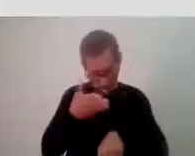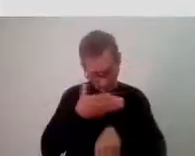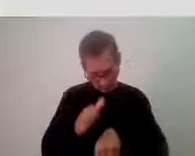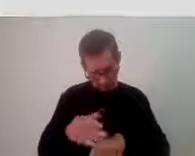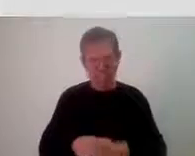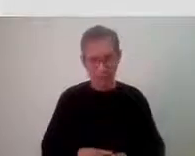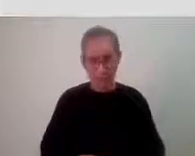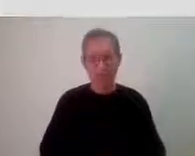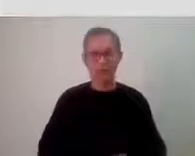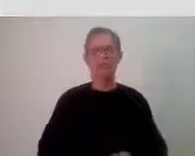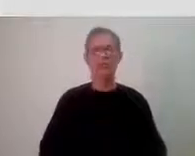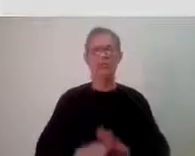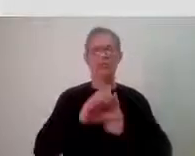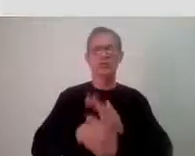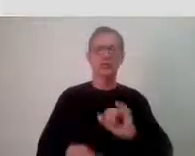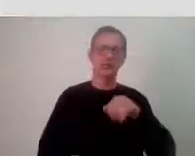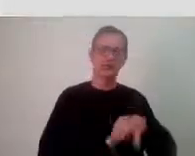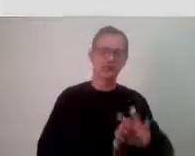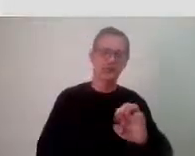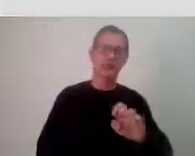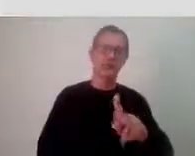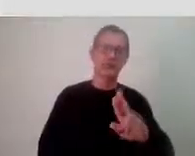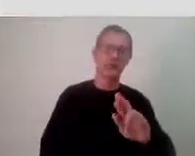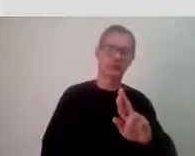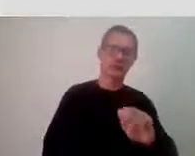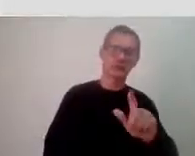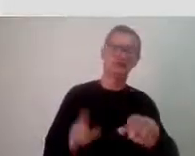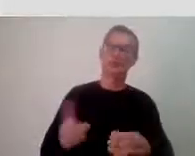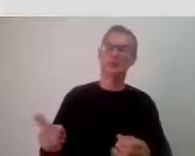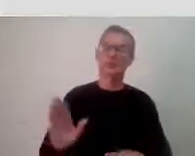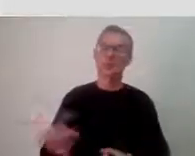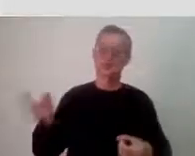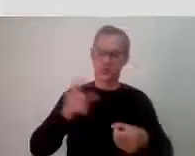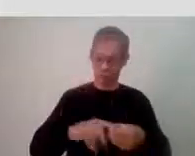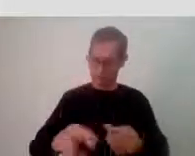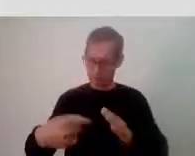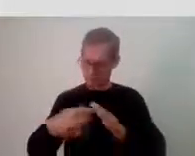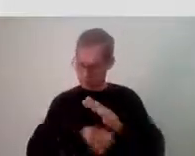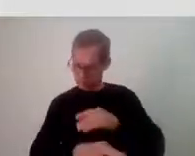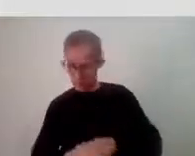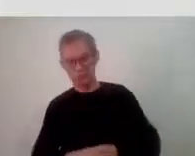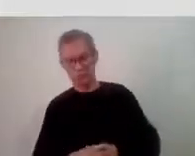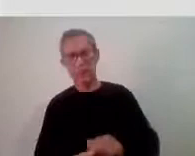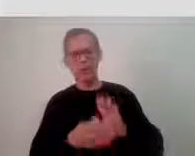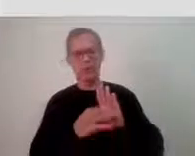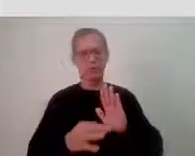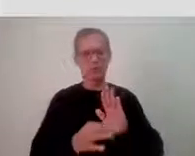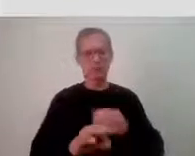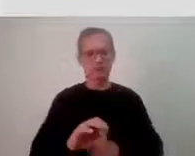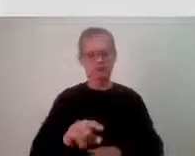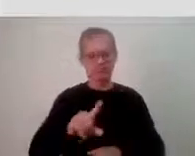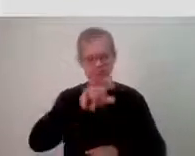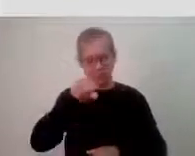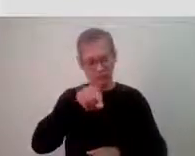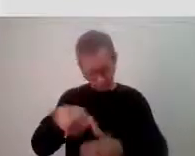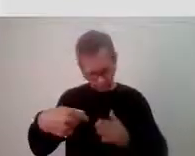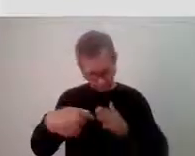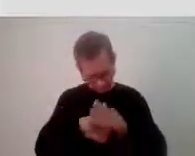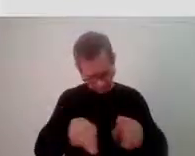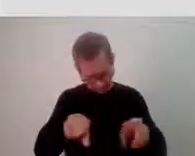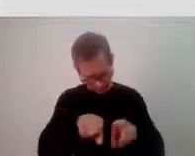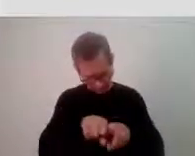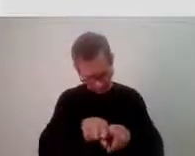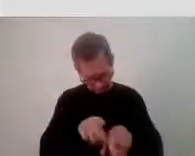prática os conceitos de integral. Daqui a pouco eu volto, né, mande a sua contribuição. Se tiver alguma dúvida, também manda a sua